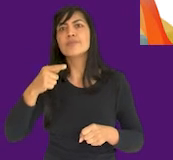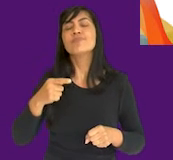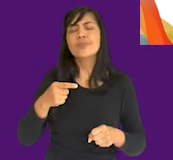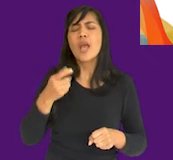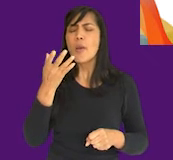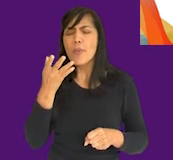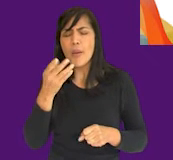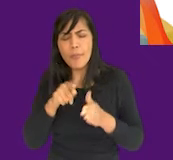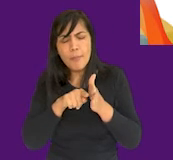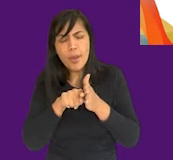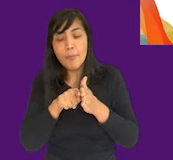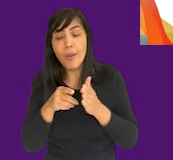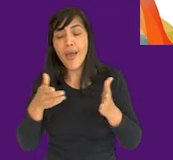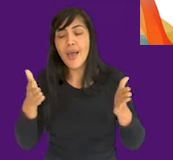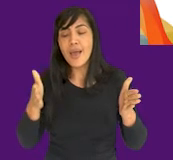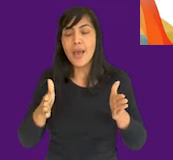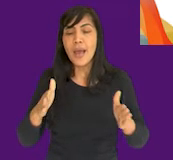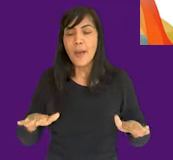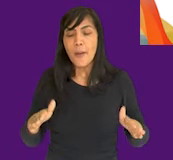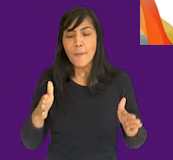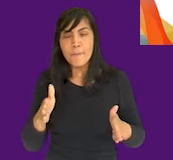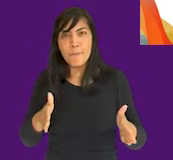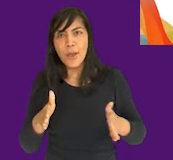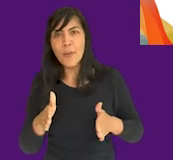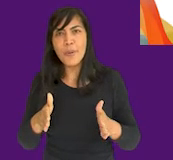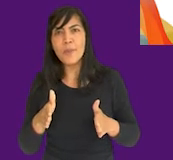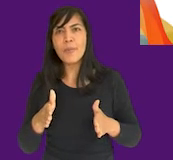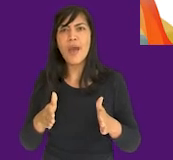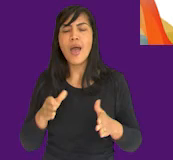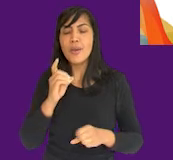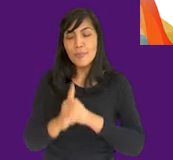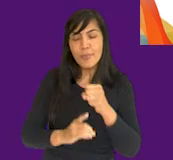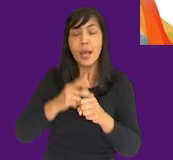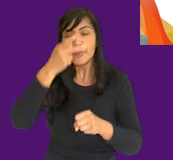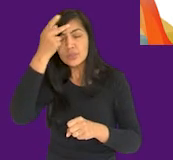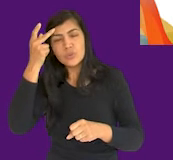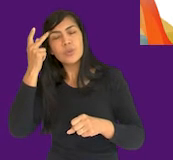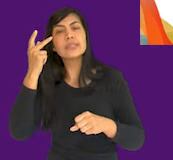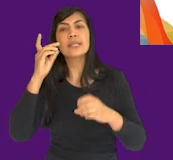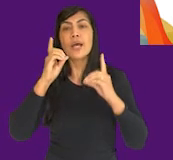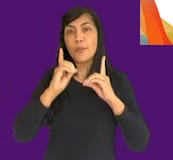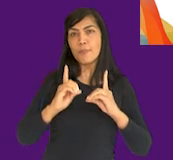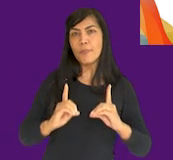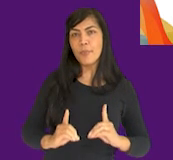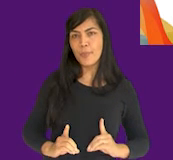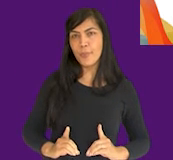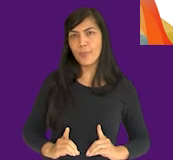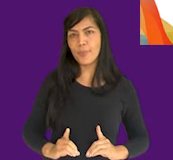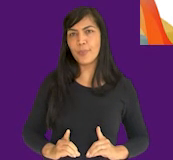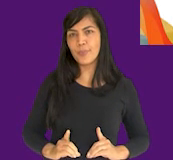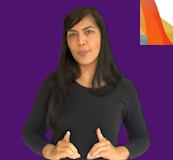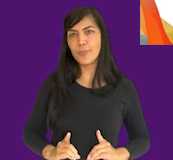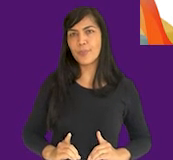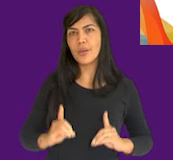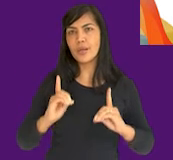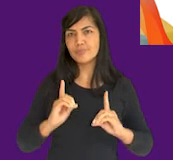buscou melhorar a acessibilidade digital para pessoas com problemas ou questões de